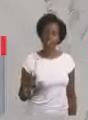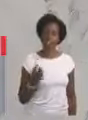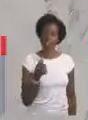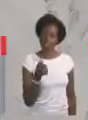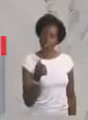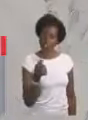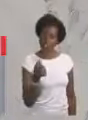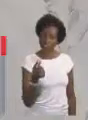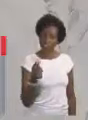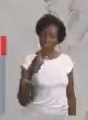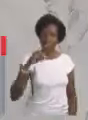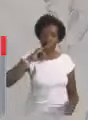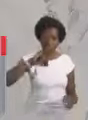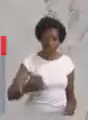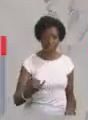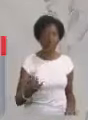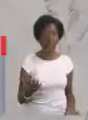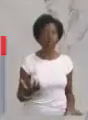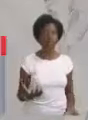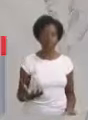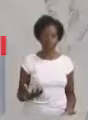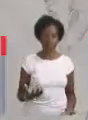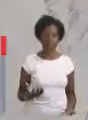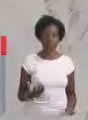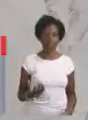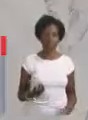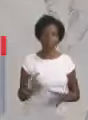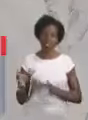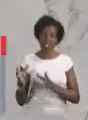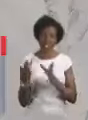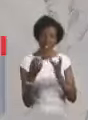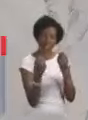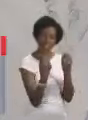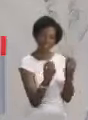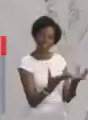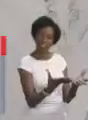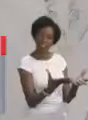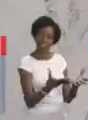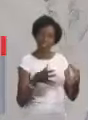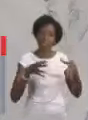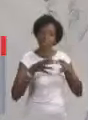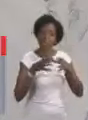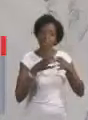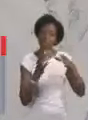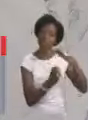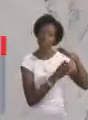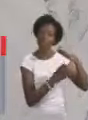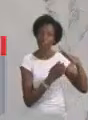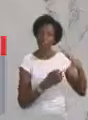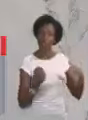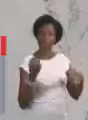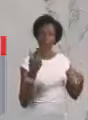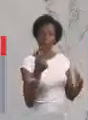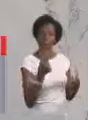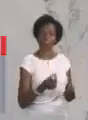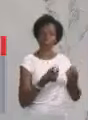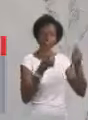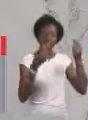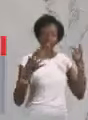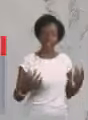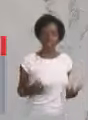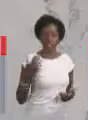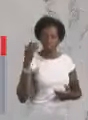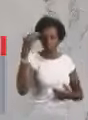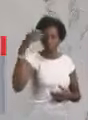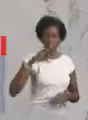dinheiro dos nossos impostos dinheiro que será canalizado para as empresas para o poder econômico para